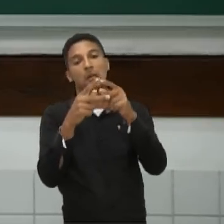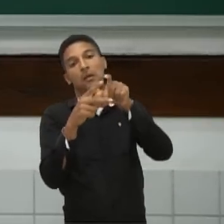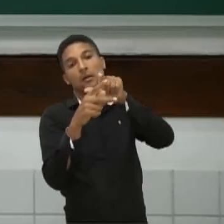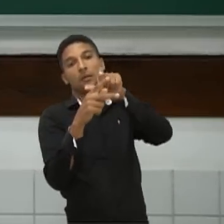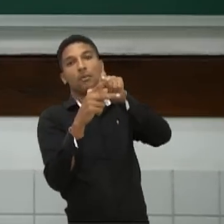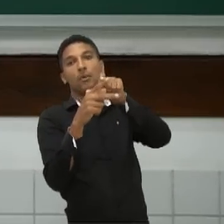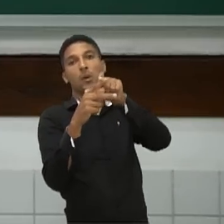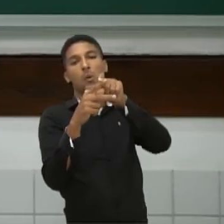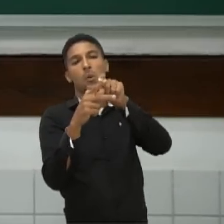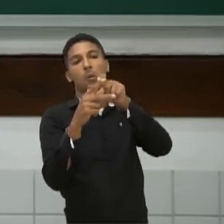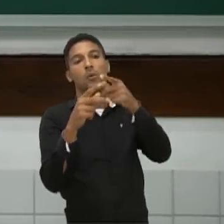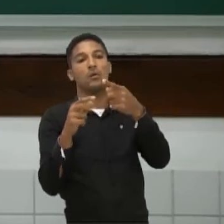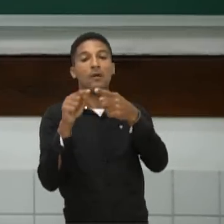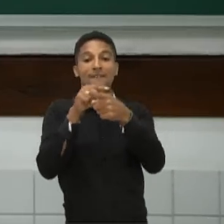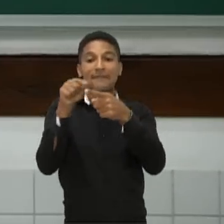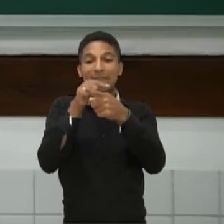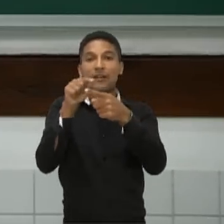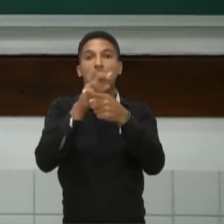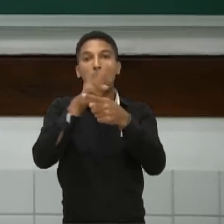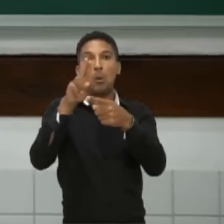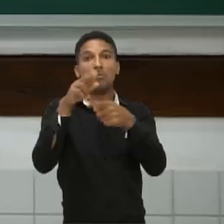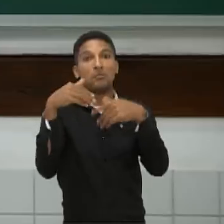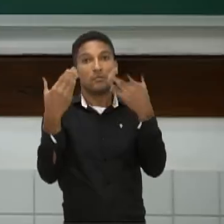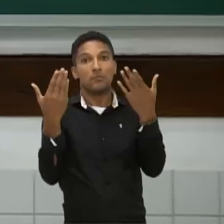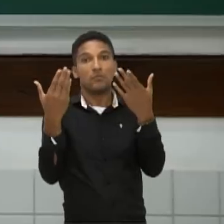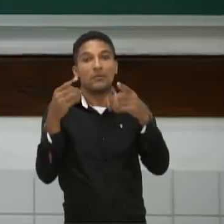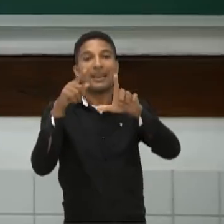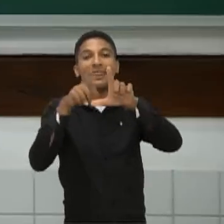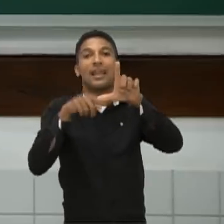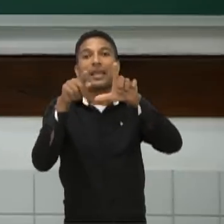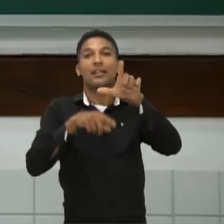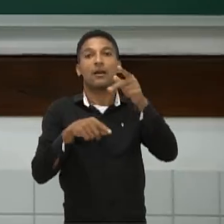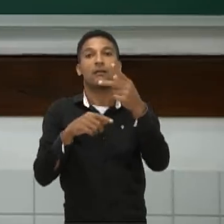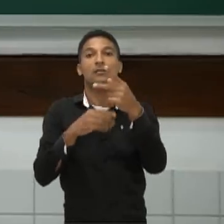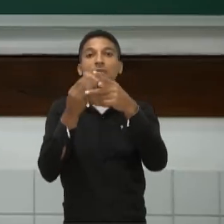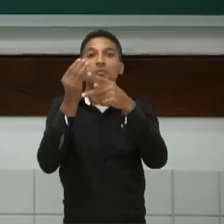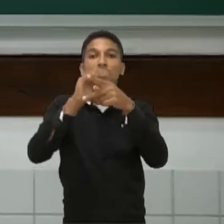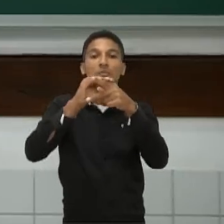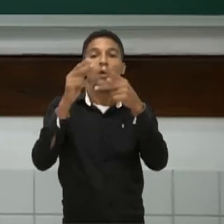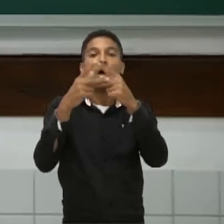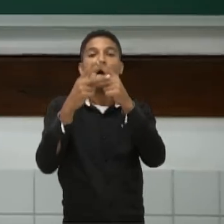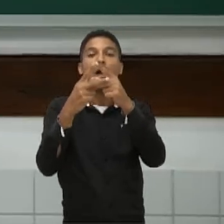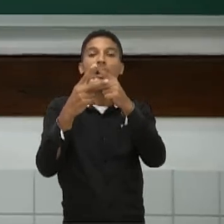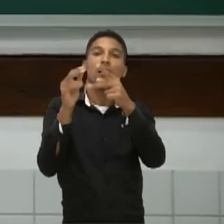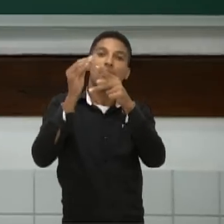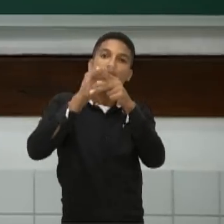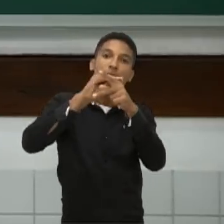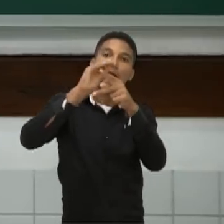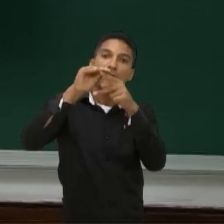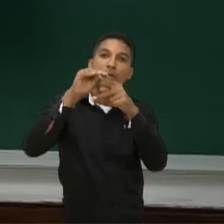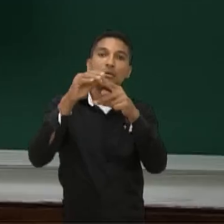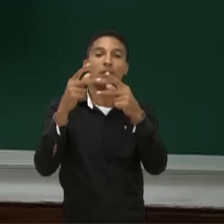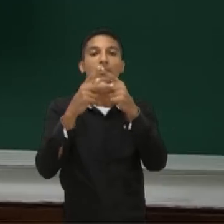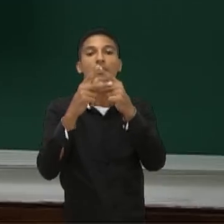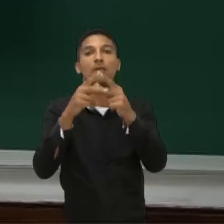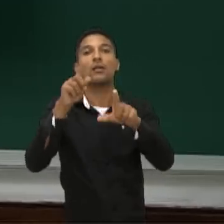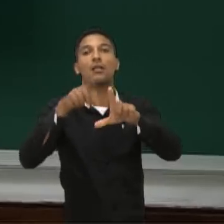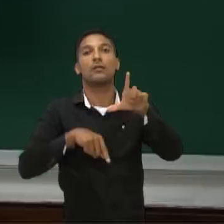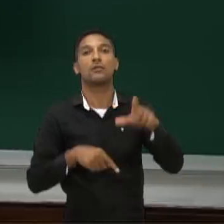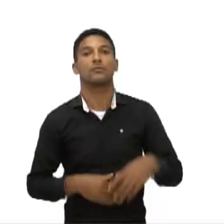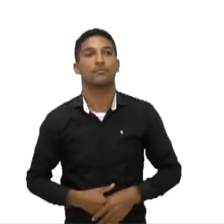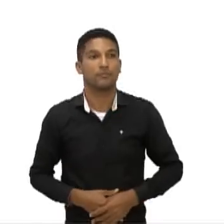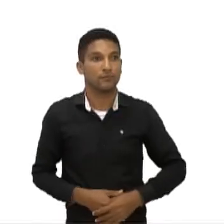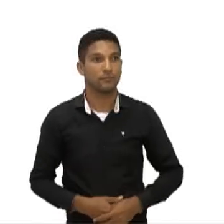Como que eu vou chamar aquele segmento, aquele espacinho, aquela semi-reta que nós realizamos? Então, olha